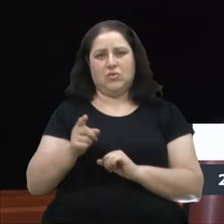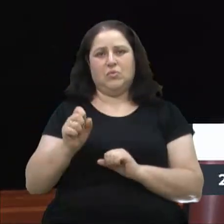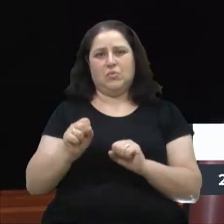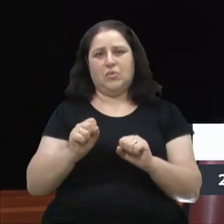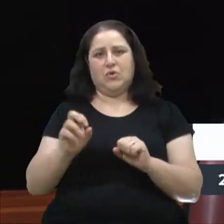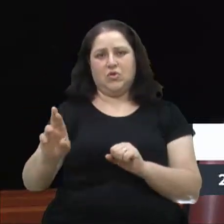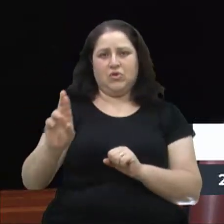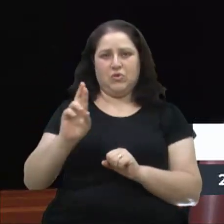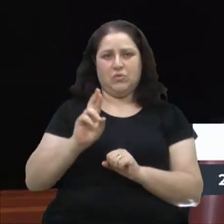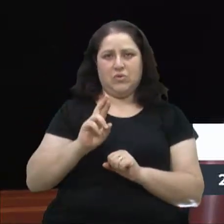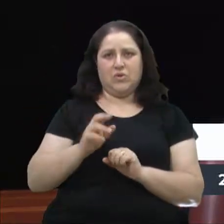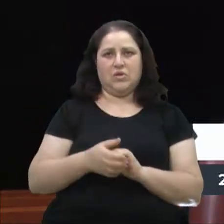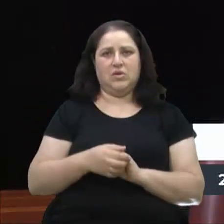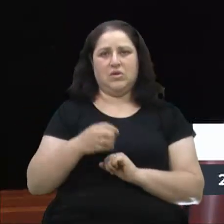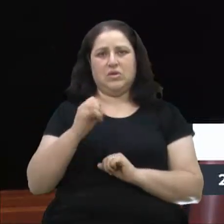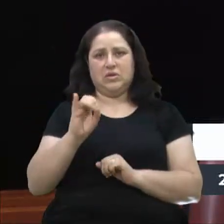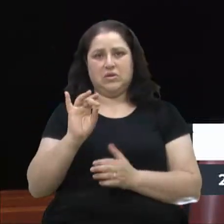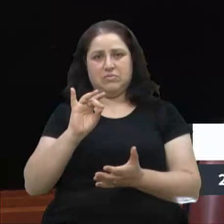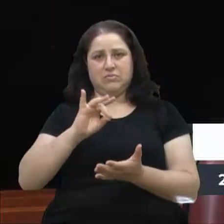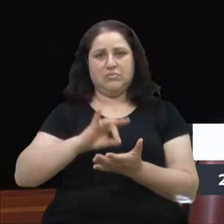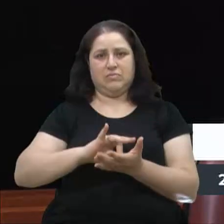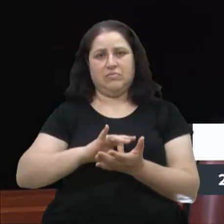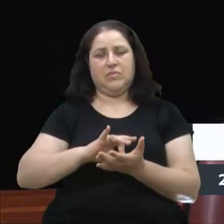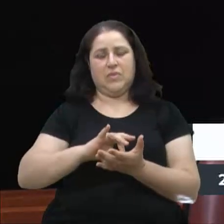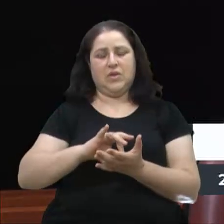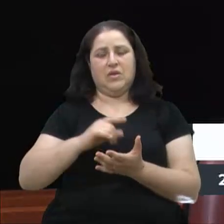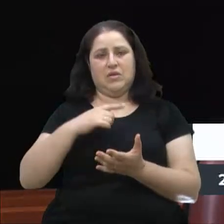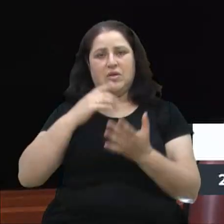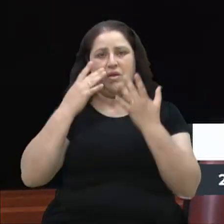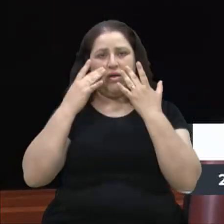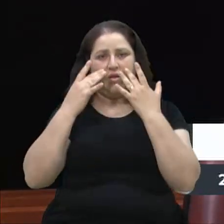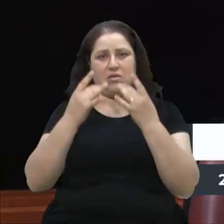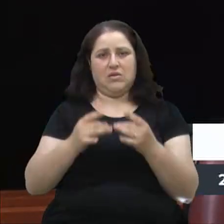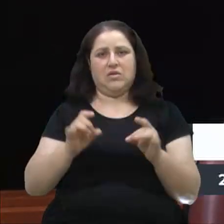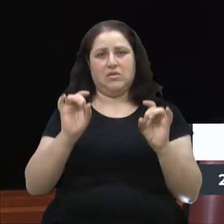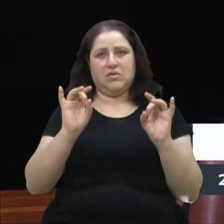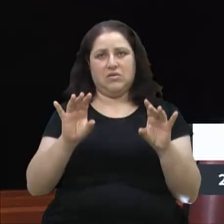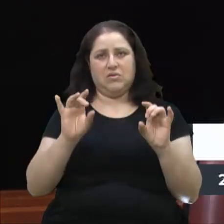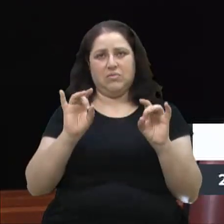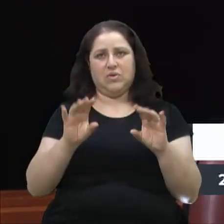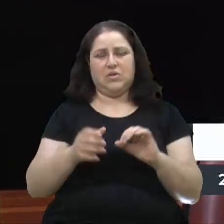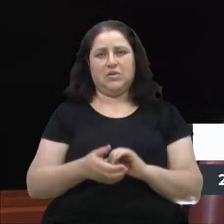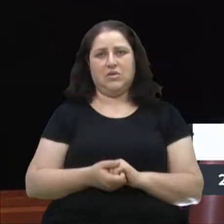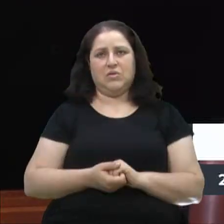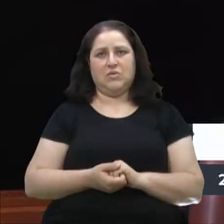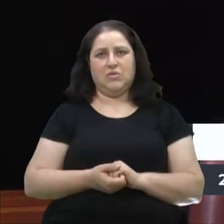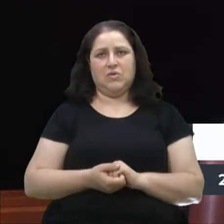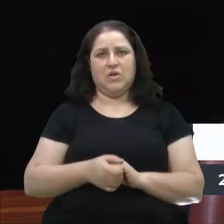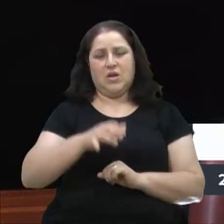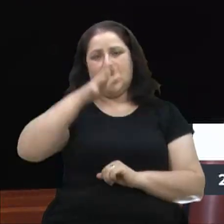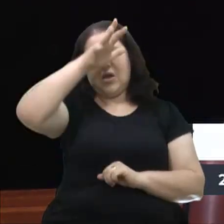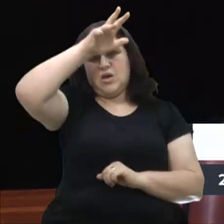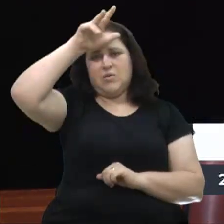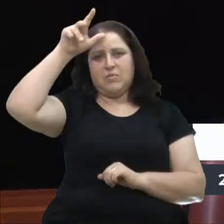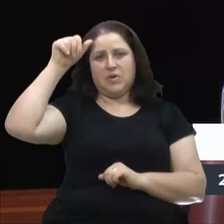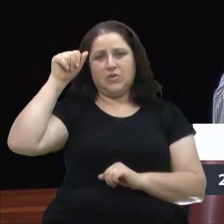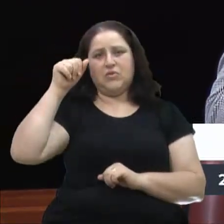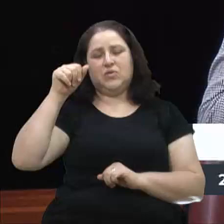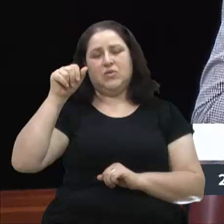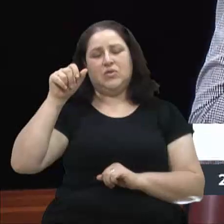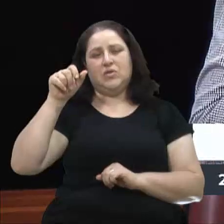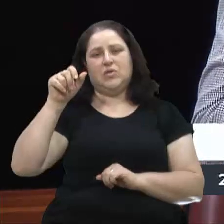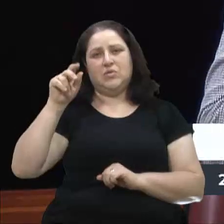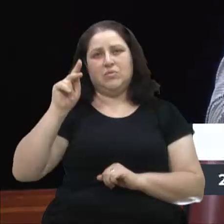responder se lá, de fato, ocorreu essa atenção especial. Porque a Amazônia se diz que é o pulmão do